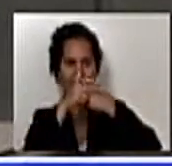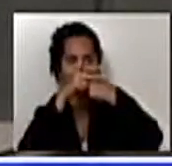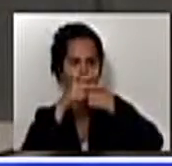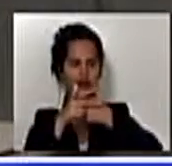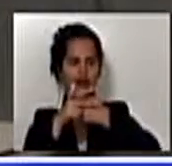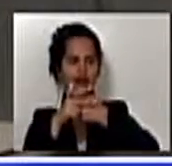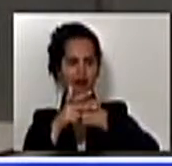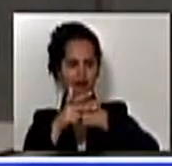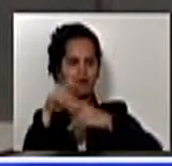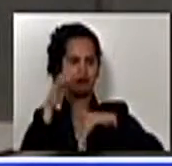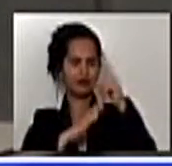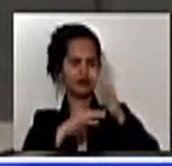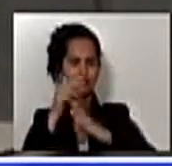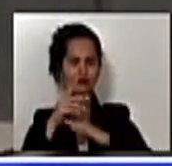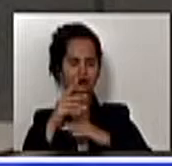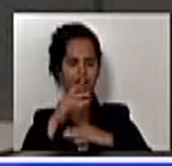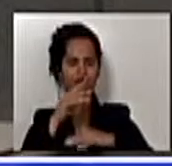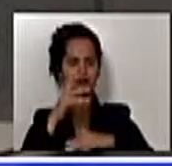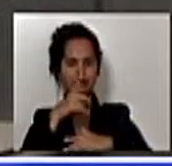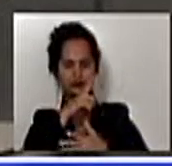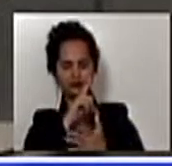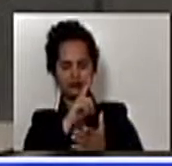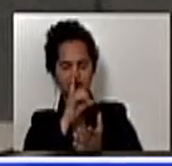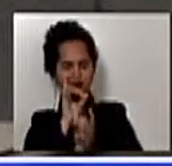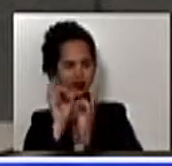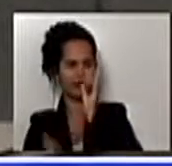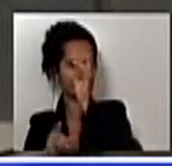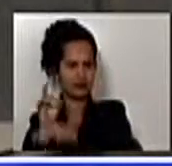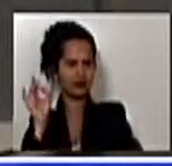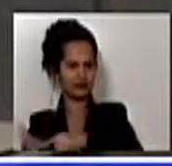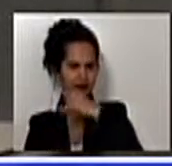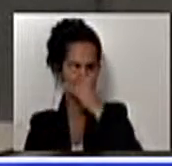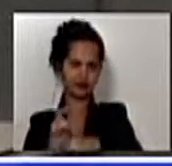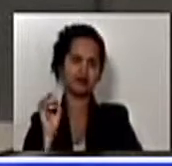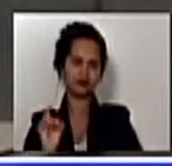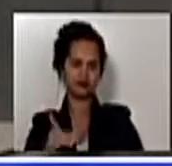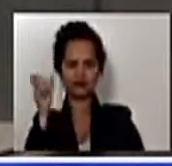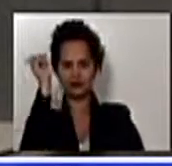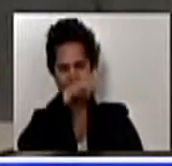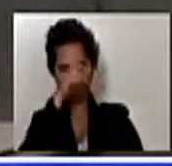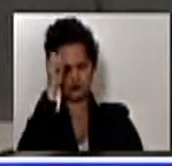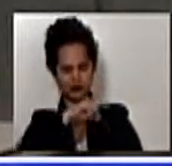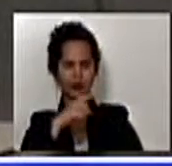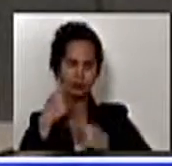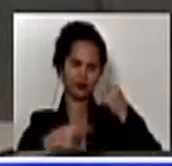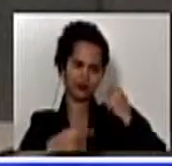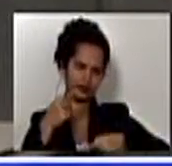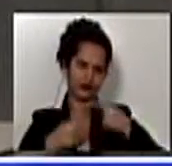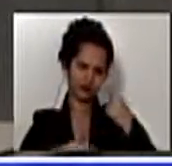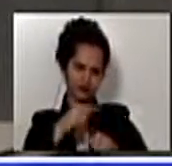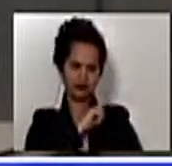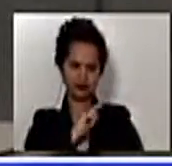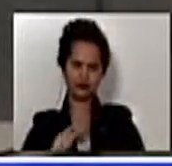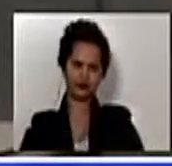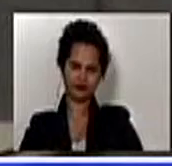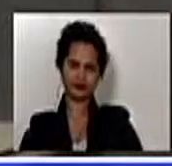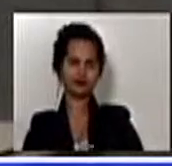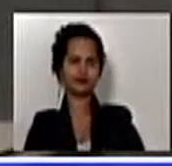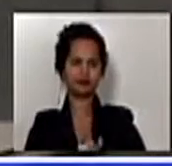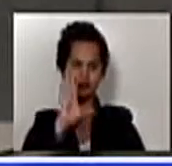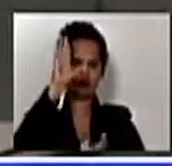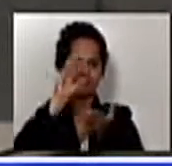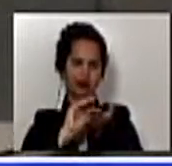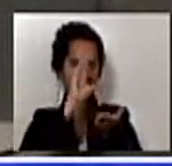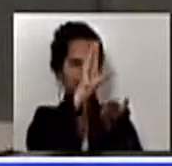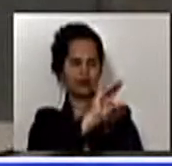própria carne, principalmente o governador, que é também um cargo político, você descontentar uma série de